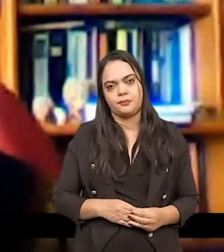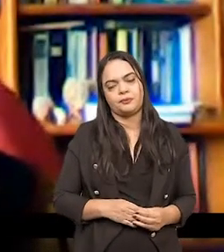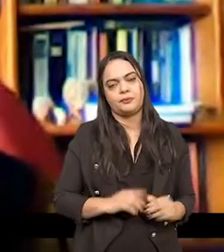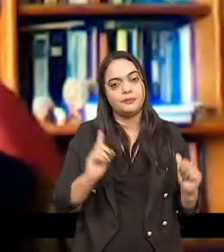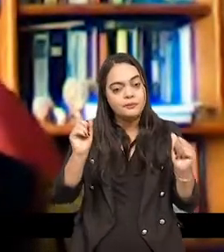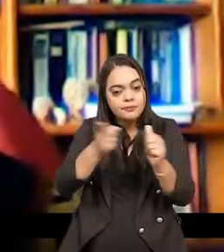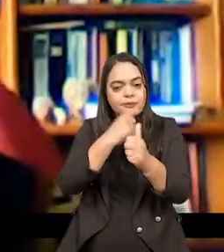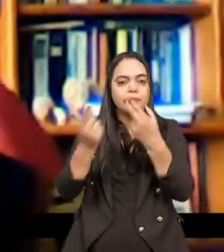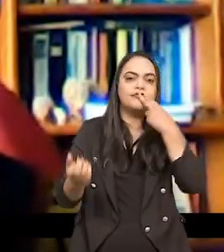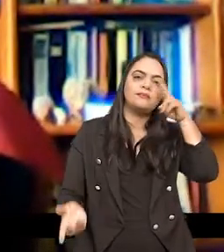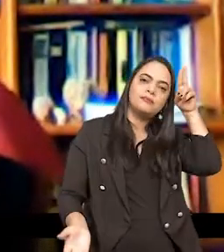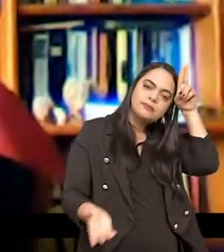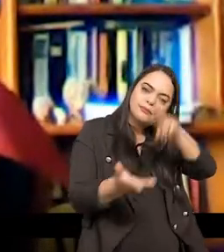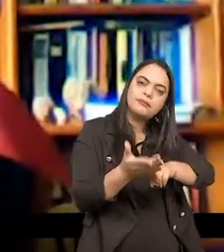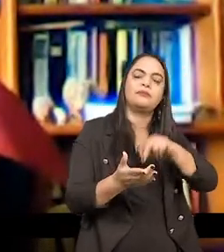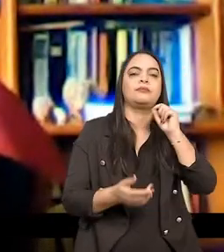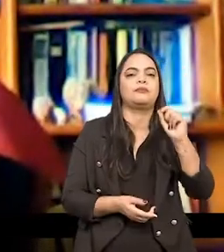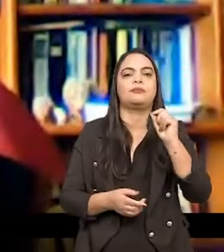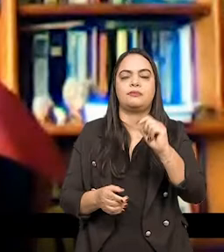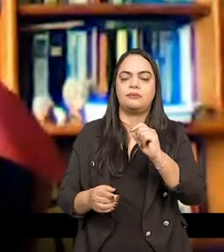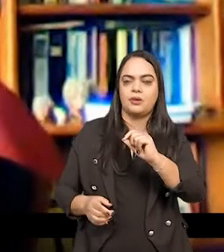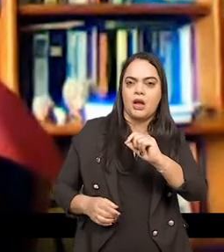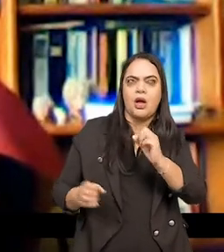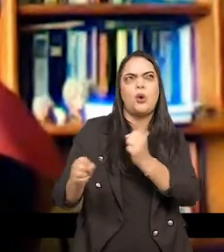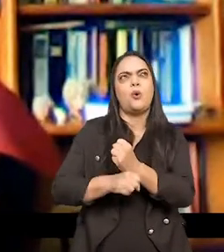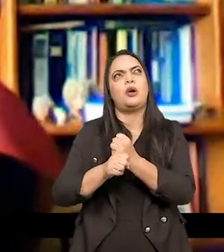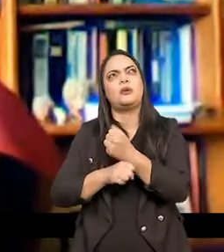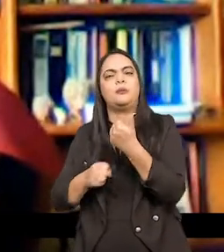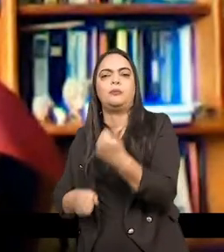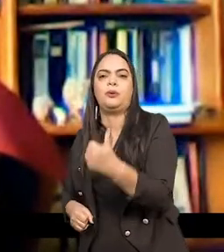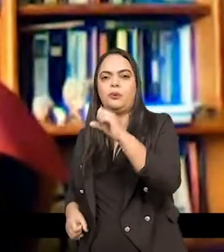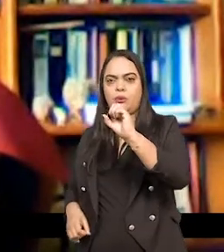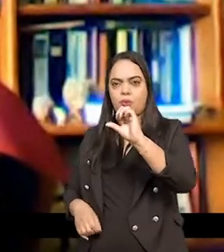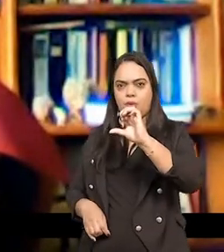primeira carta, logo após a independência, em 1824,